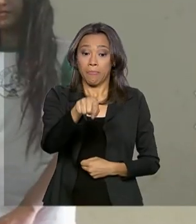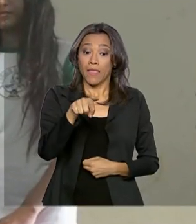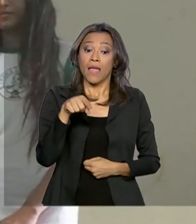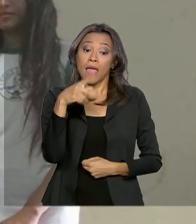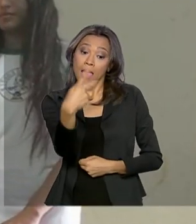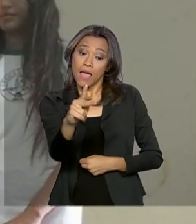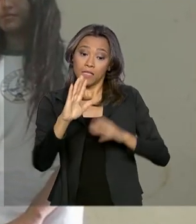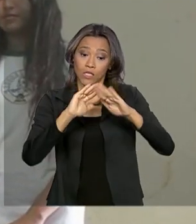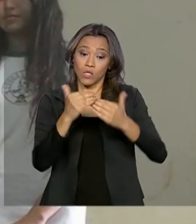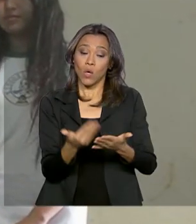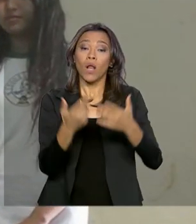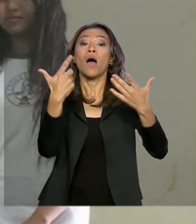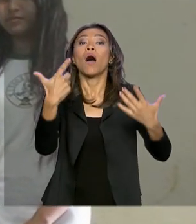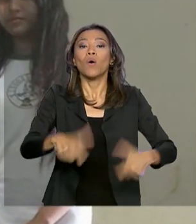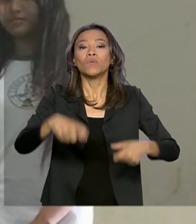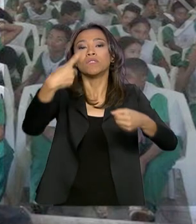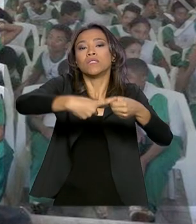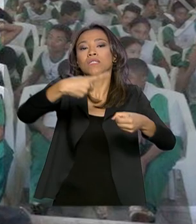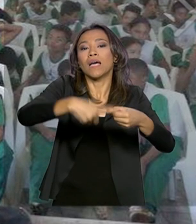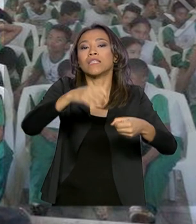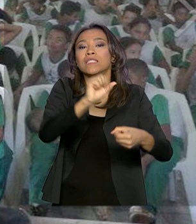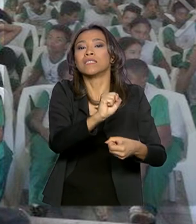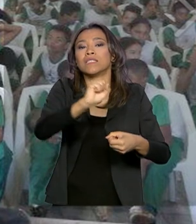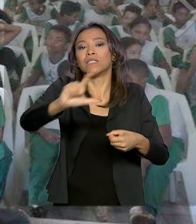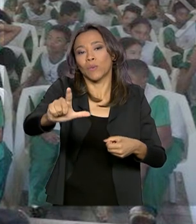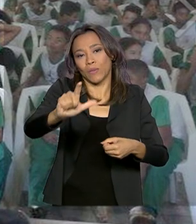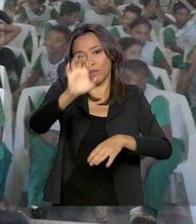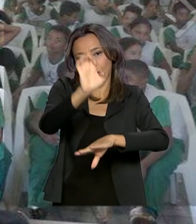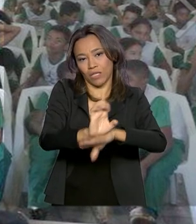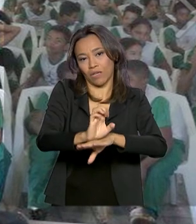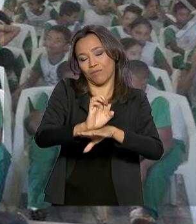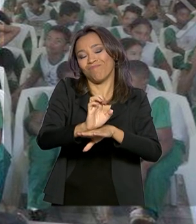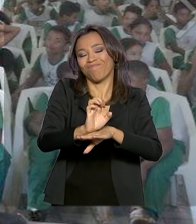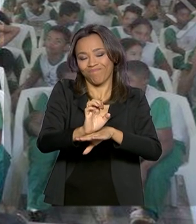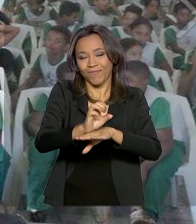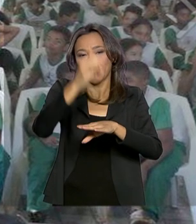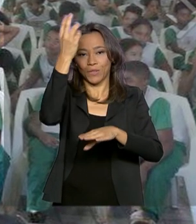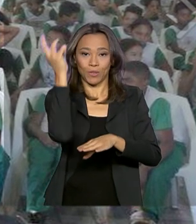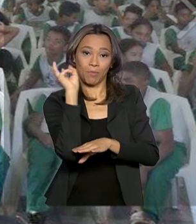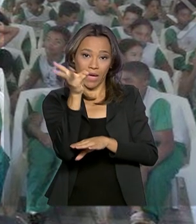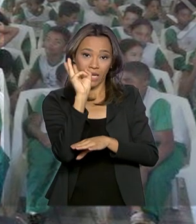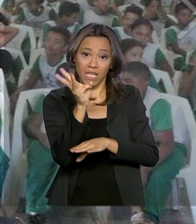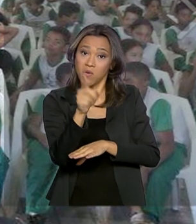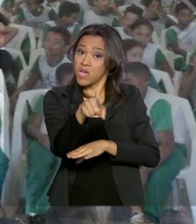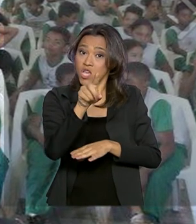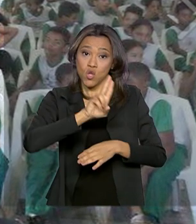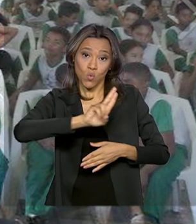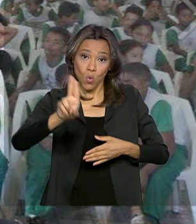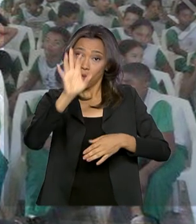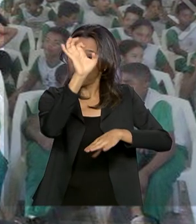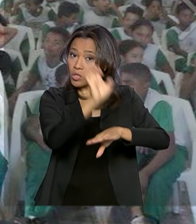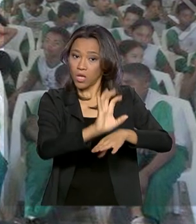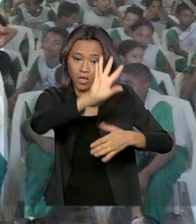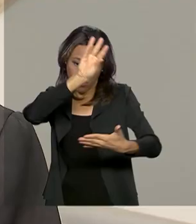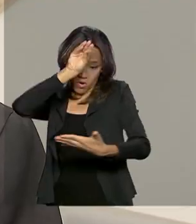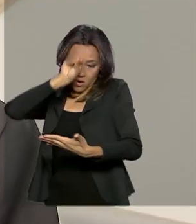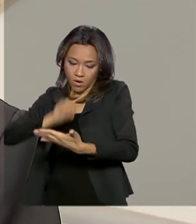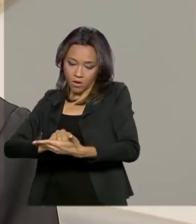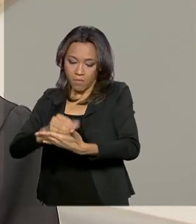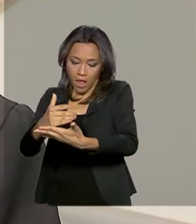de Bárbara fica em São Luís, no Maranhão, e o estado não estava na lista dos contemplados pelo projeto piloto em